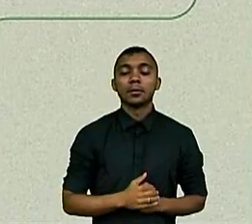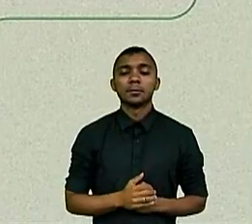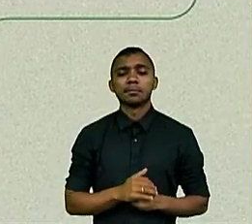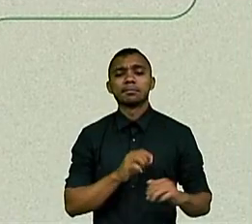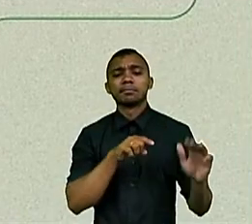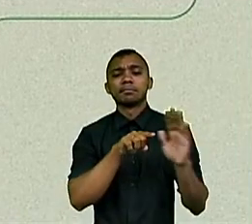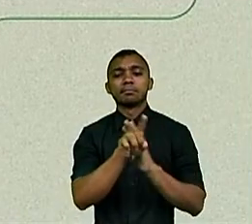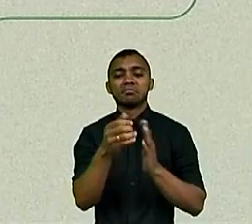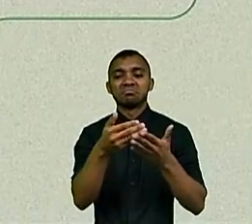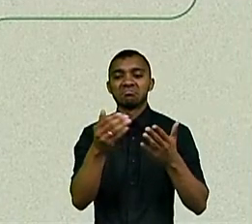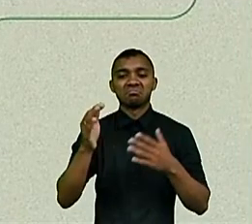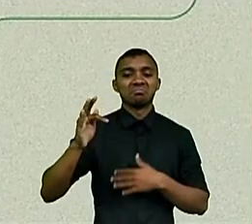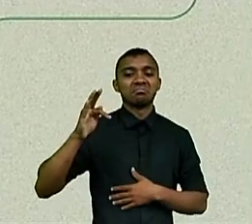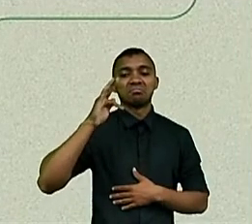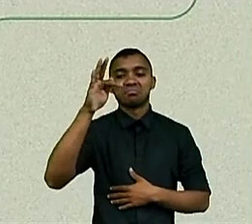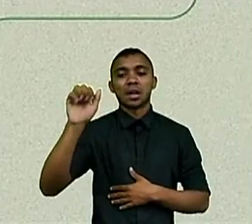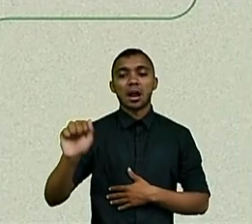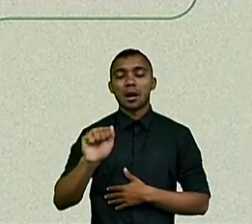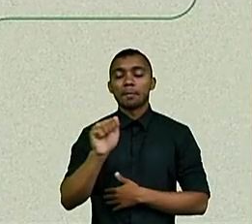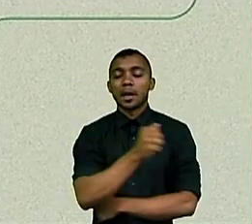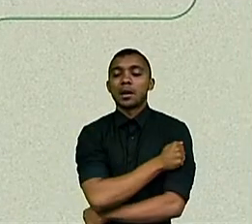futuros universitários